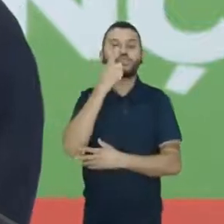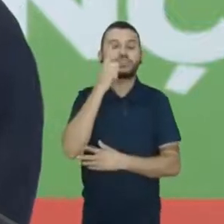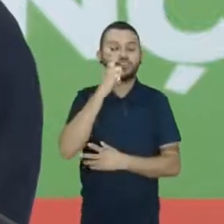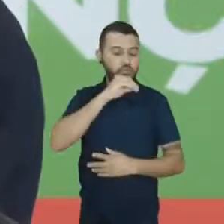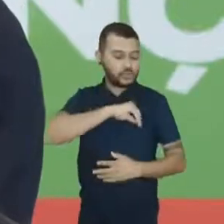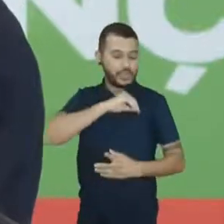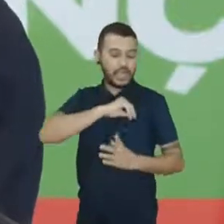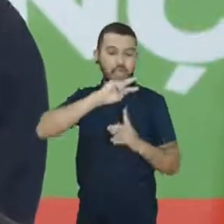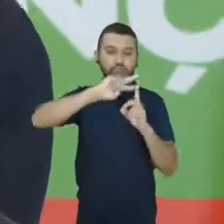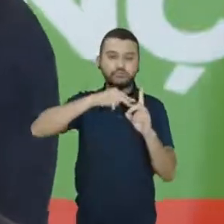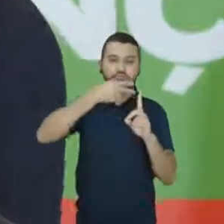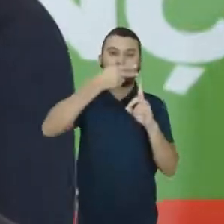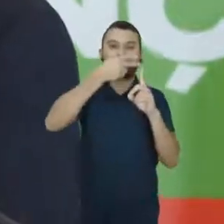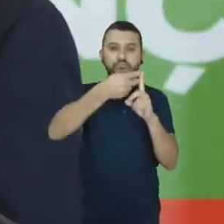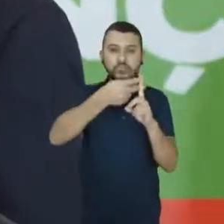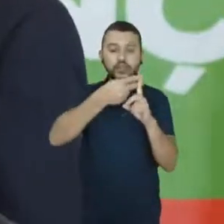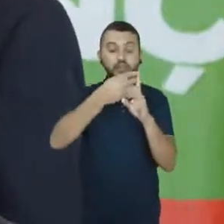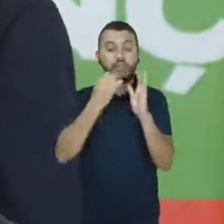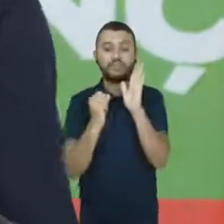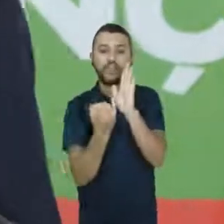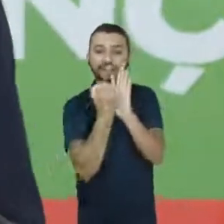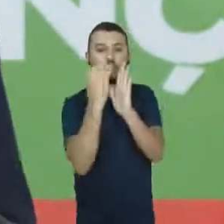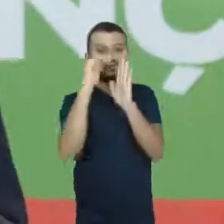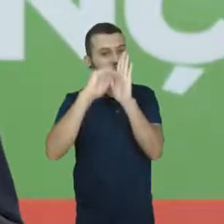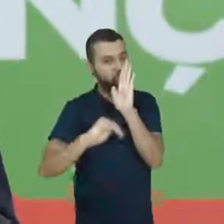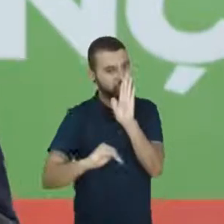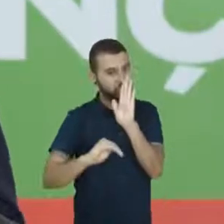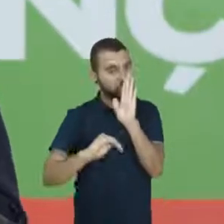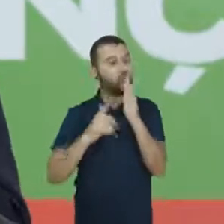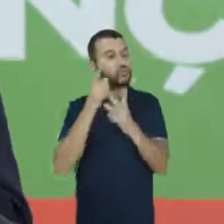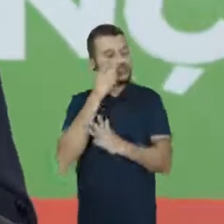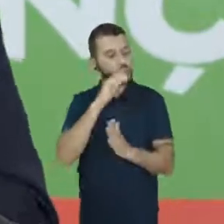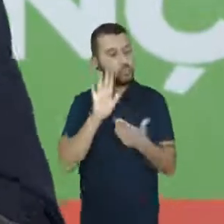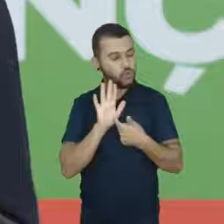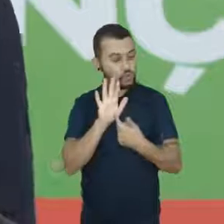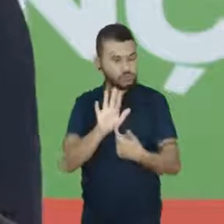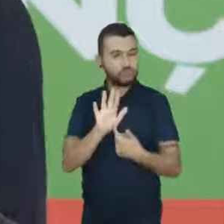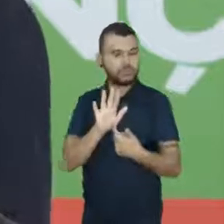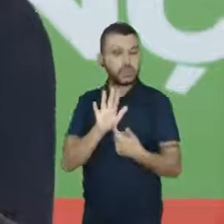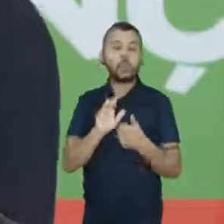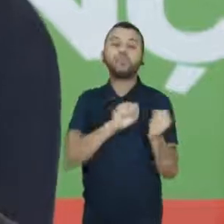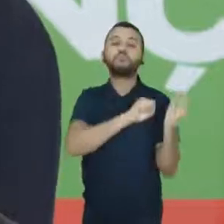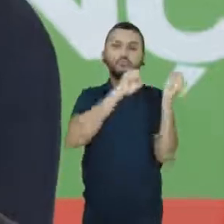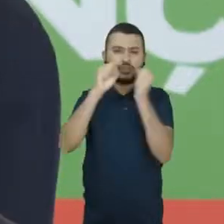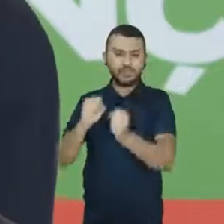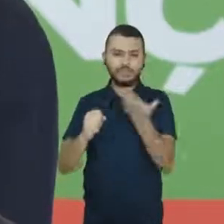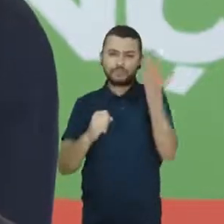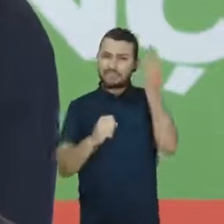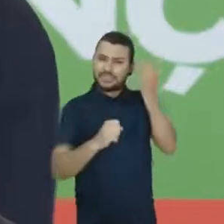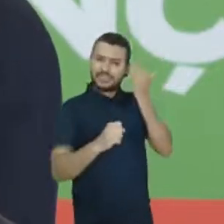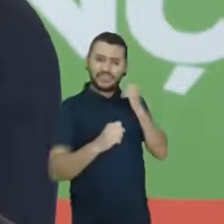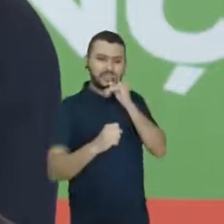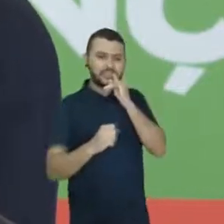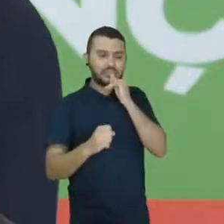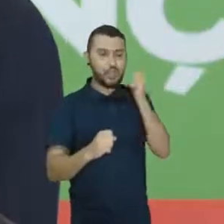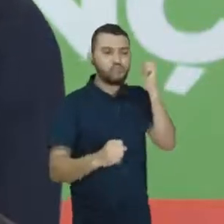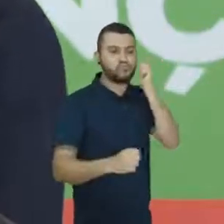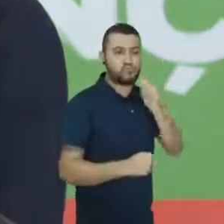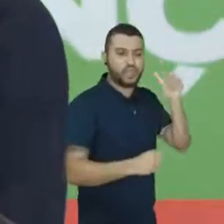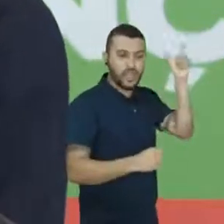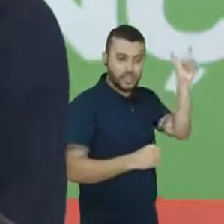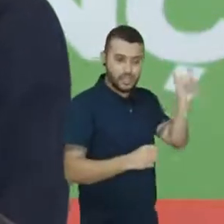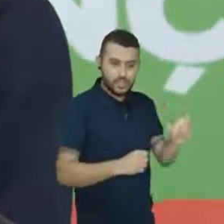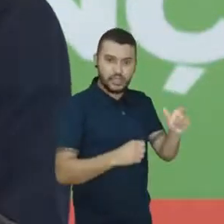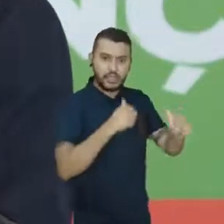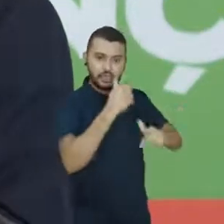a inflação. Eu lembro que uma vez a gente provou que era possível incluir a companheira mulher na participação